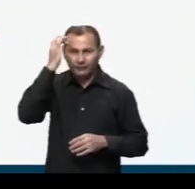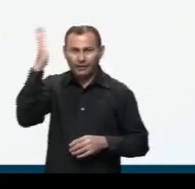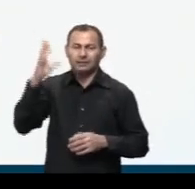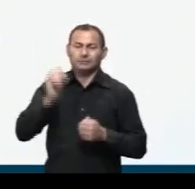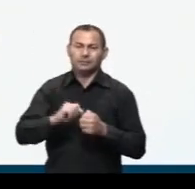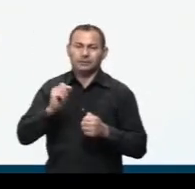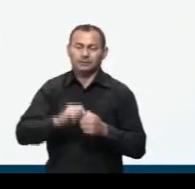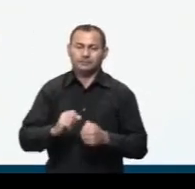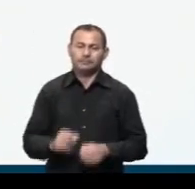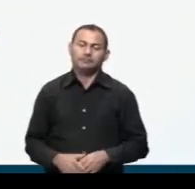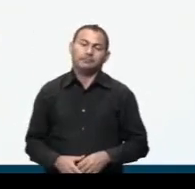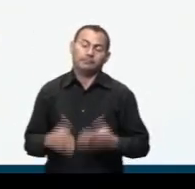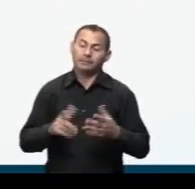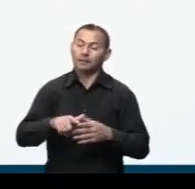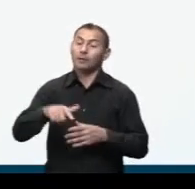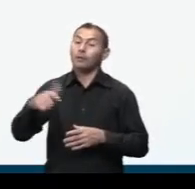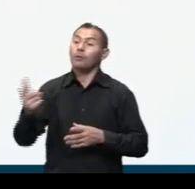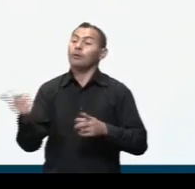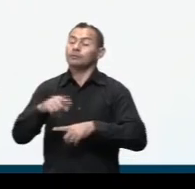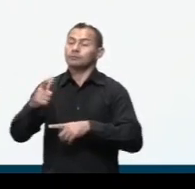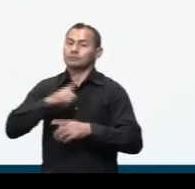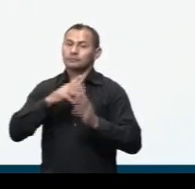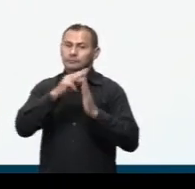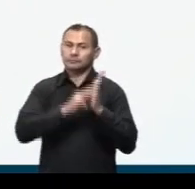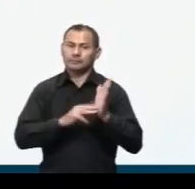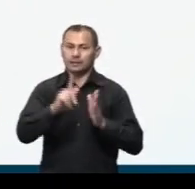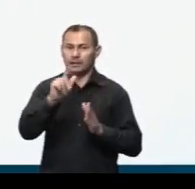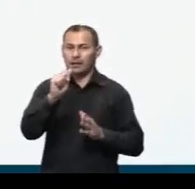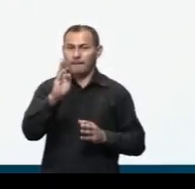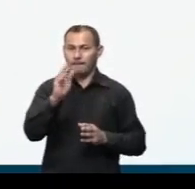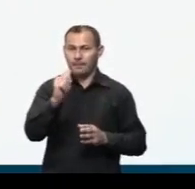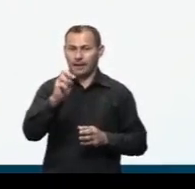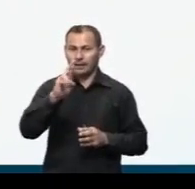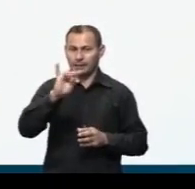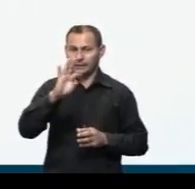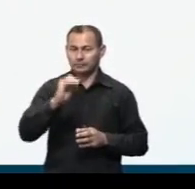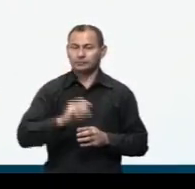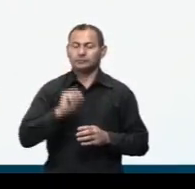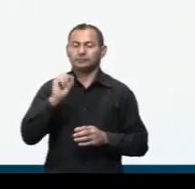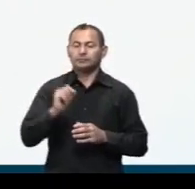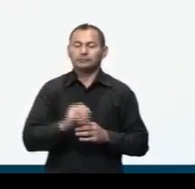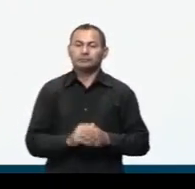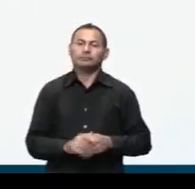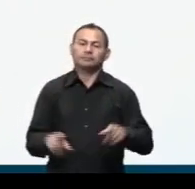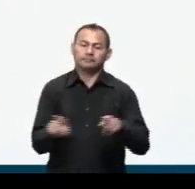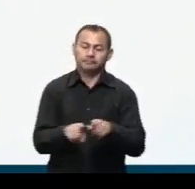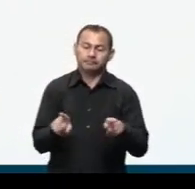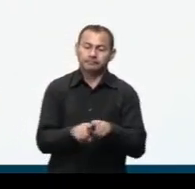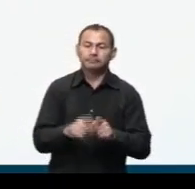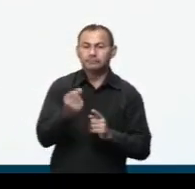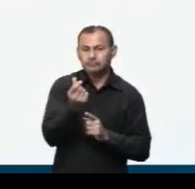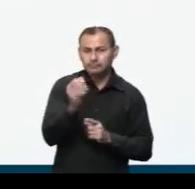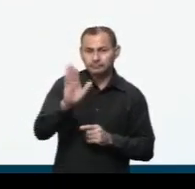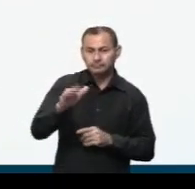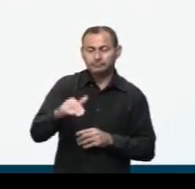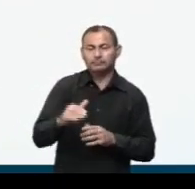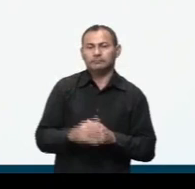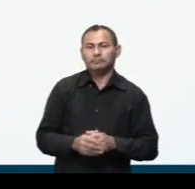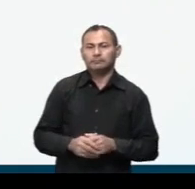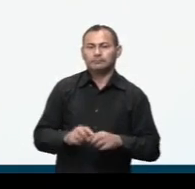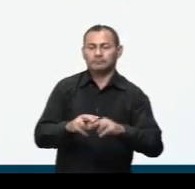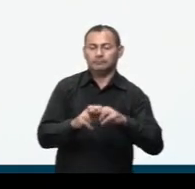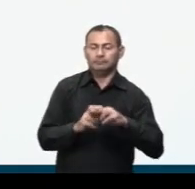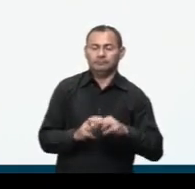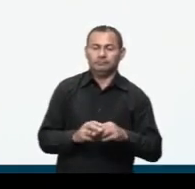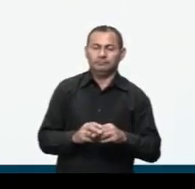fazer. Em contrapartida, a gente tem o método do gabarito, que também é barato relativamente, né?